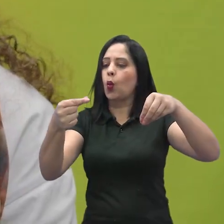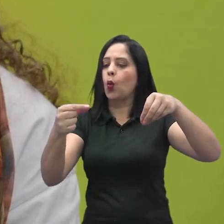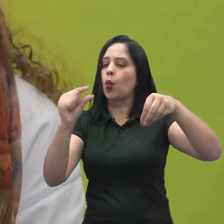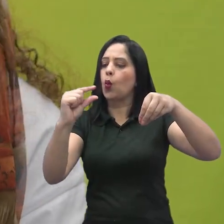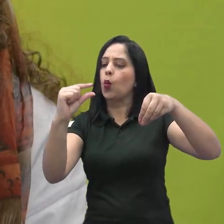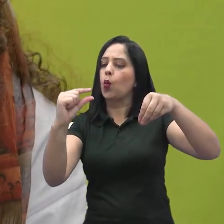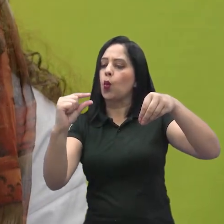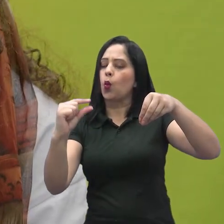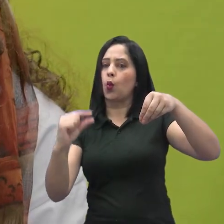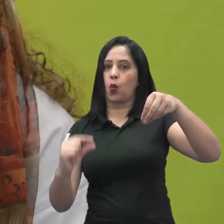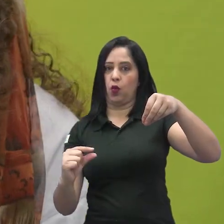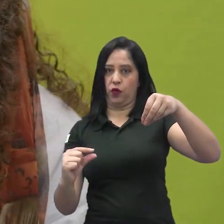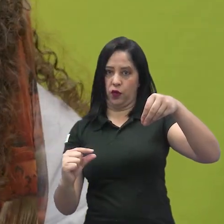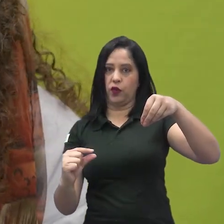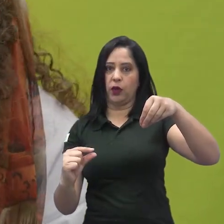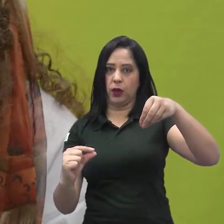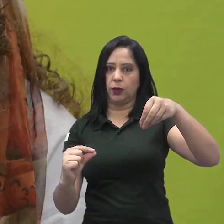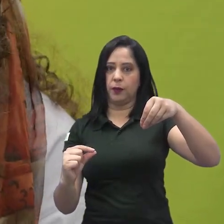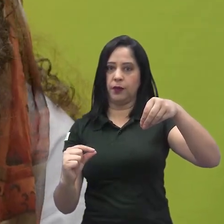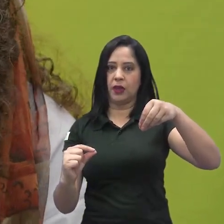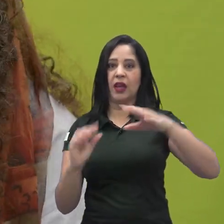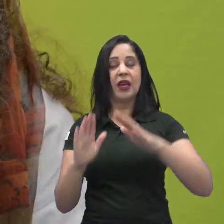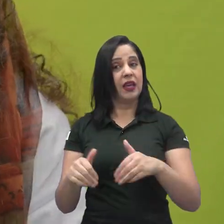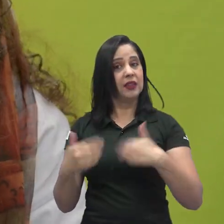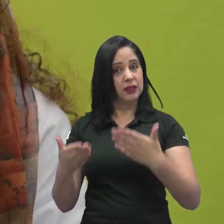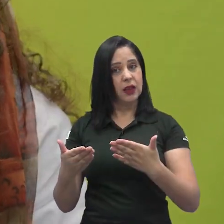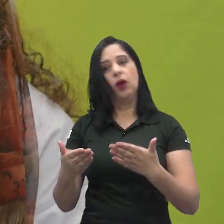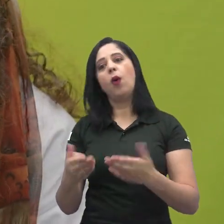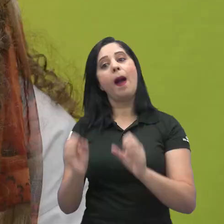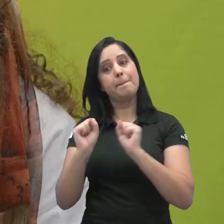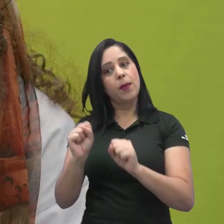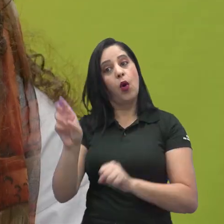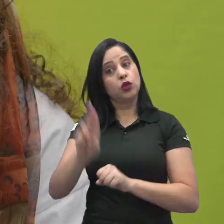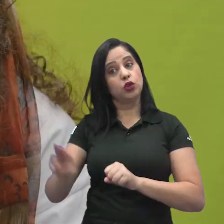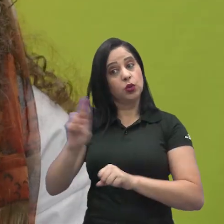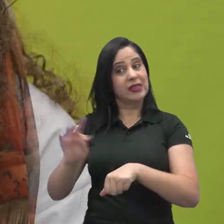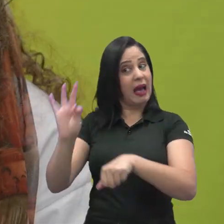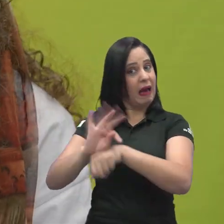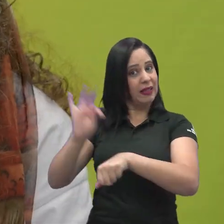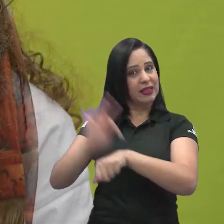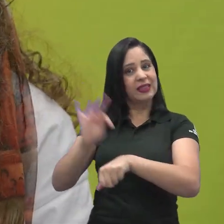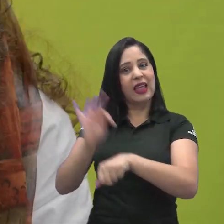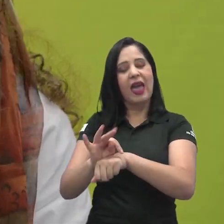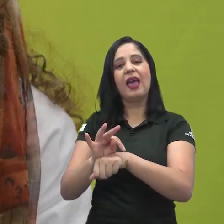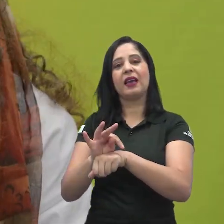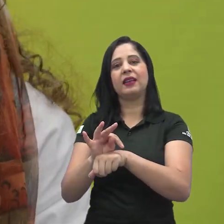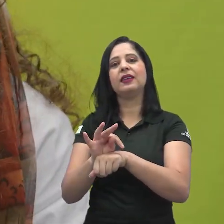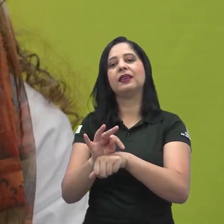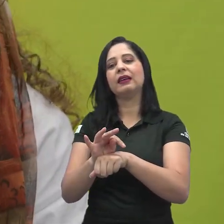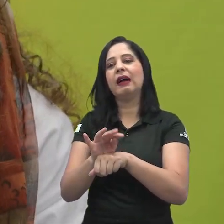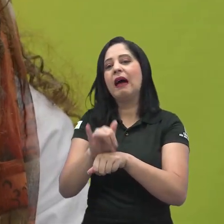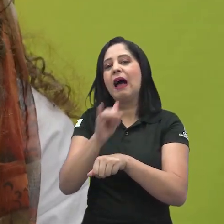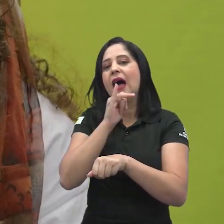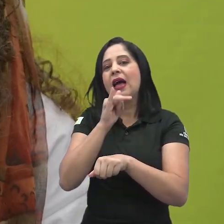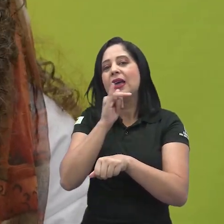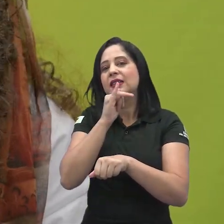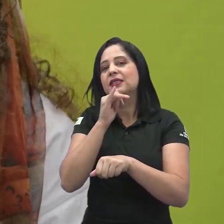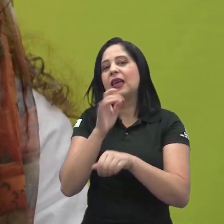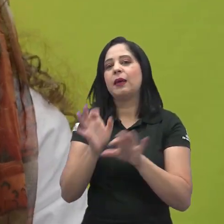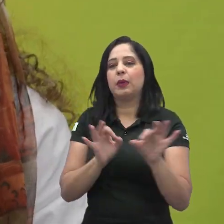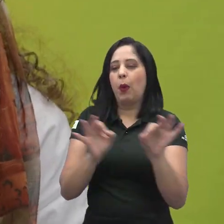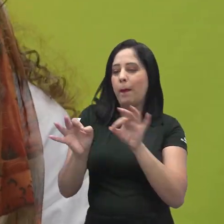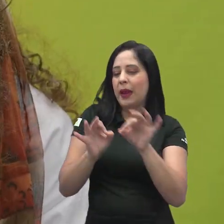os jeans de hoje em dia, eles são mais finos. Então, dá mais para usar essa técnica de realmente, talvez, desfiar mais esse jeans para